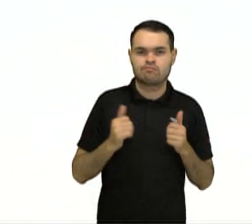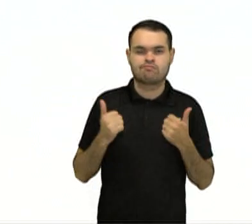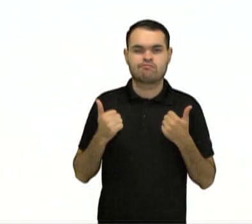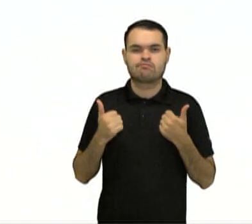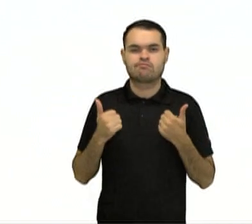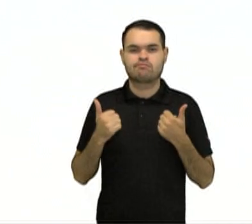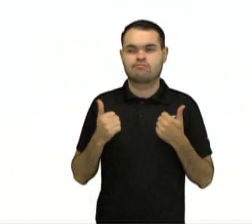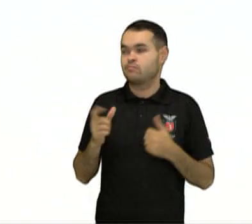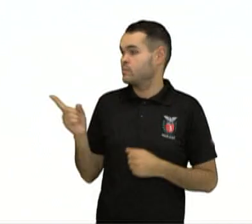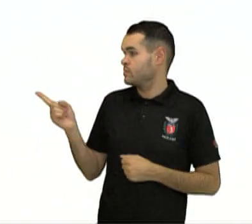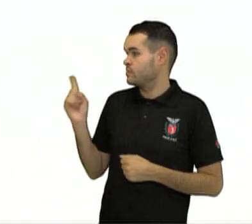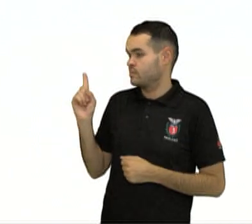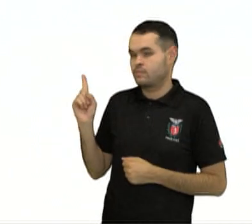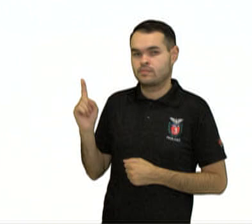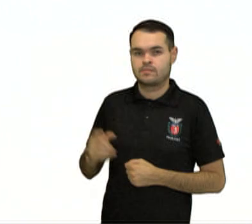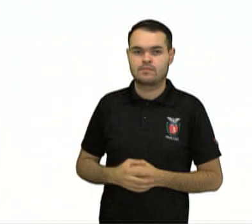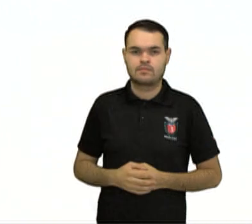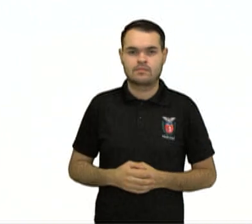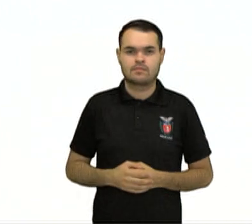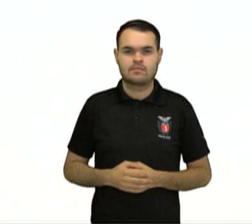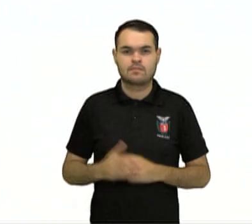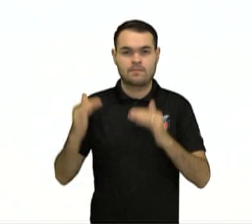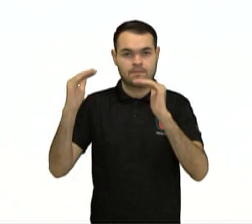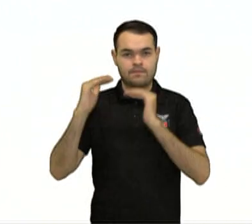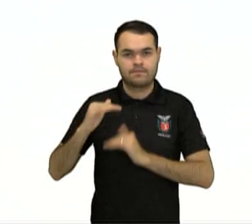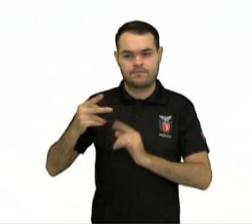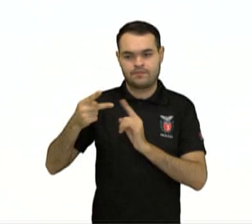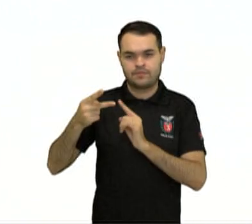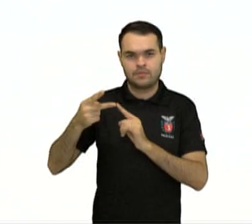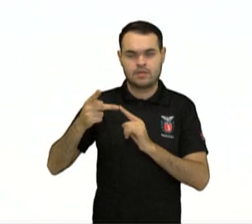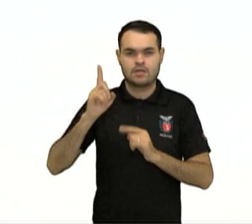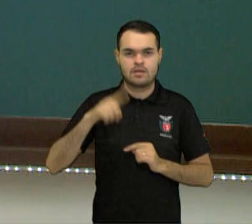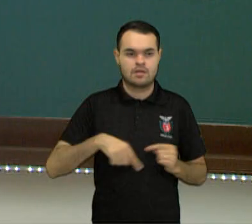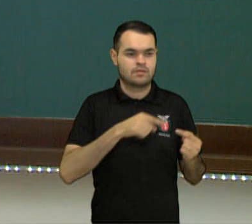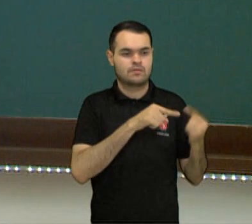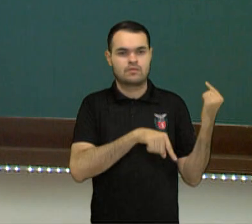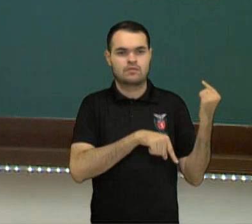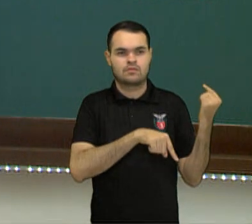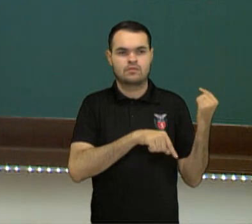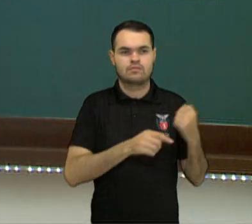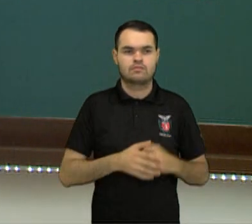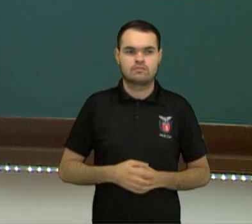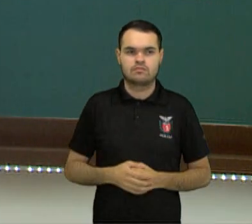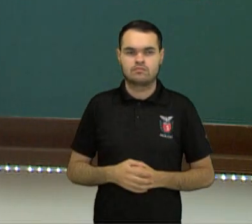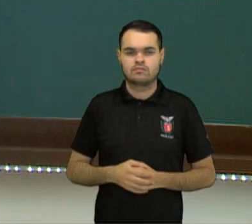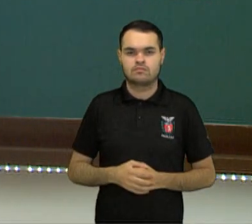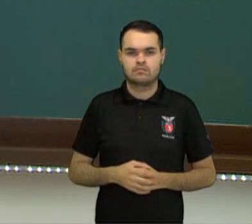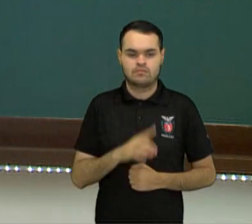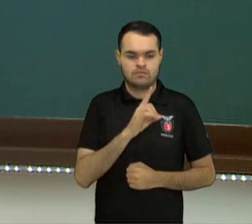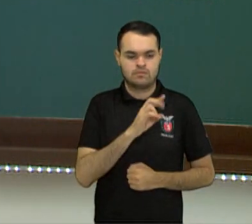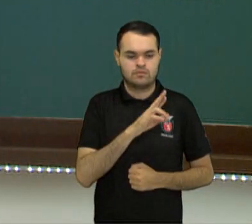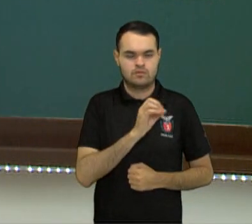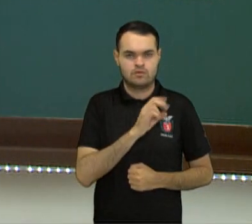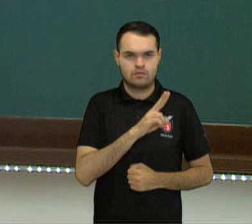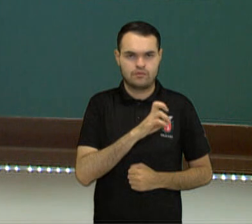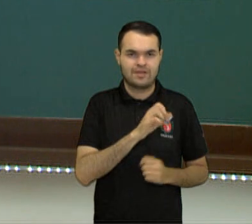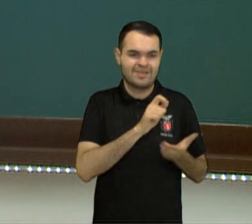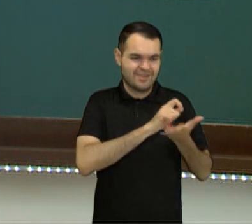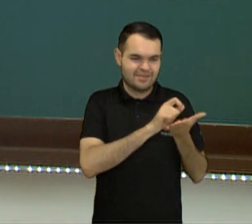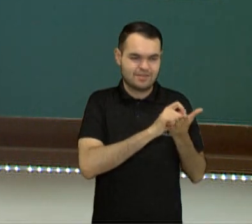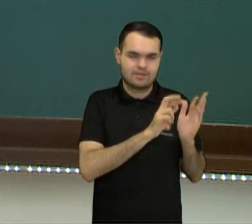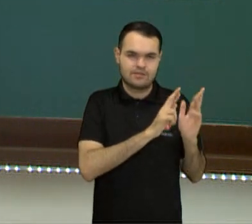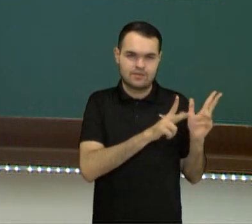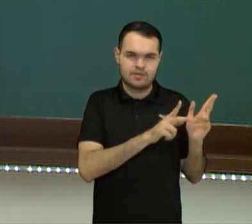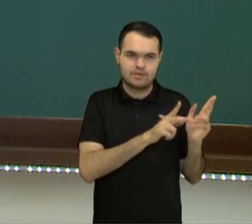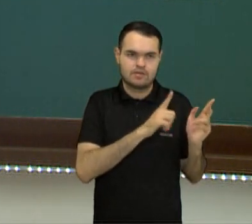liked, checked. E aqui estão os irregulares, ó. Drove, had and took. Dirigiu, teve, e